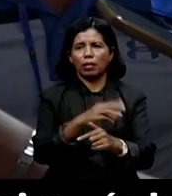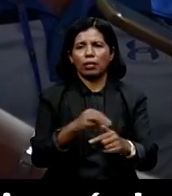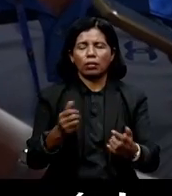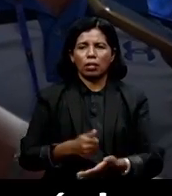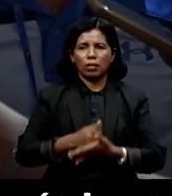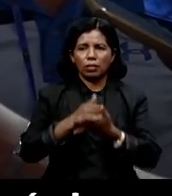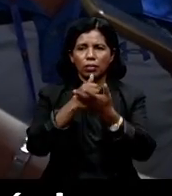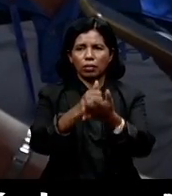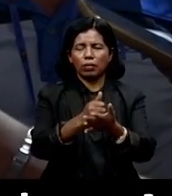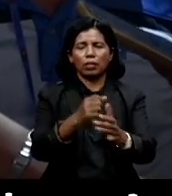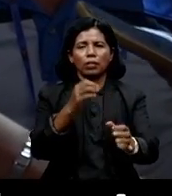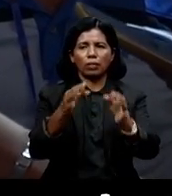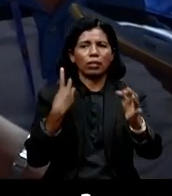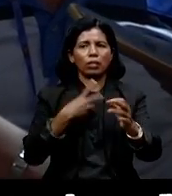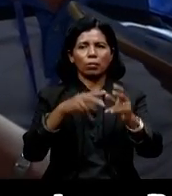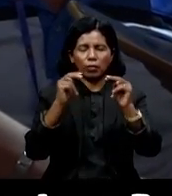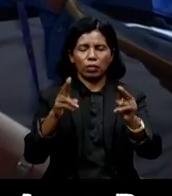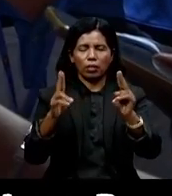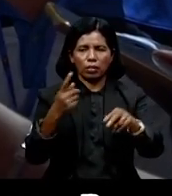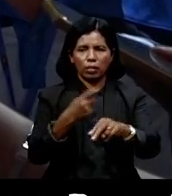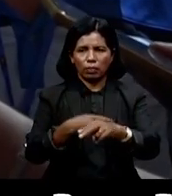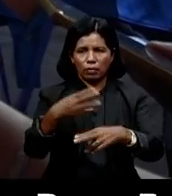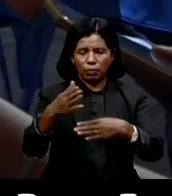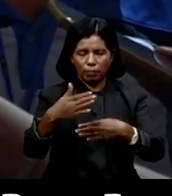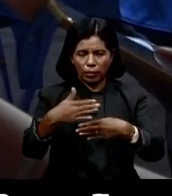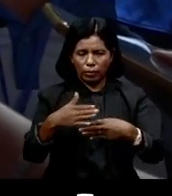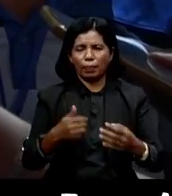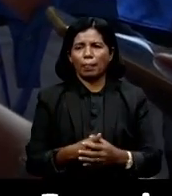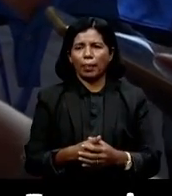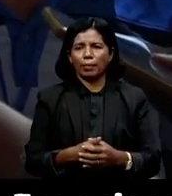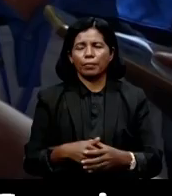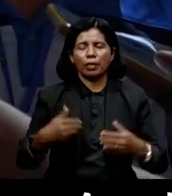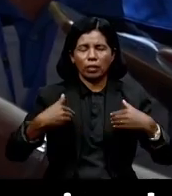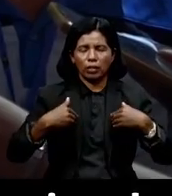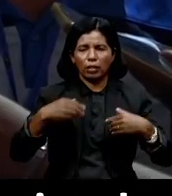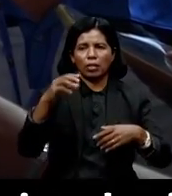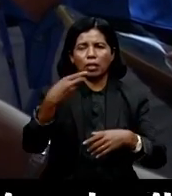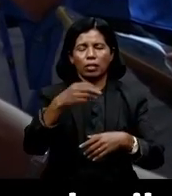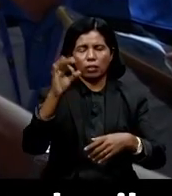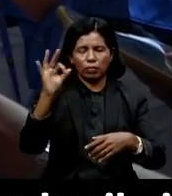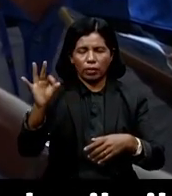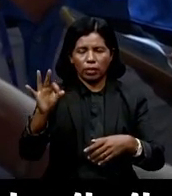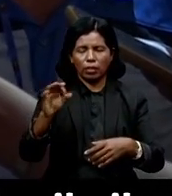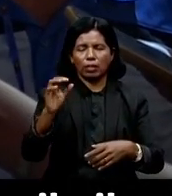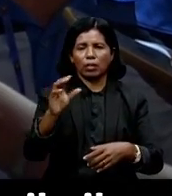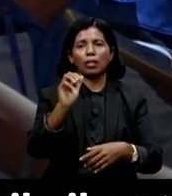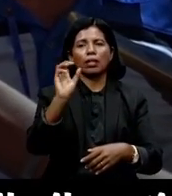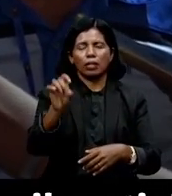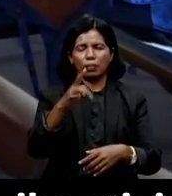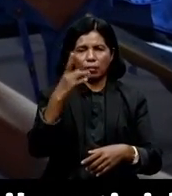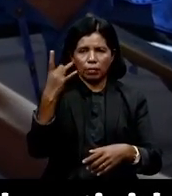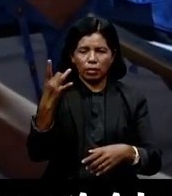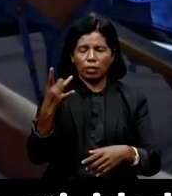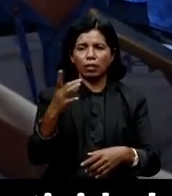de, sem quando ita precisa urgente e tempo para, pode, e a casa de banho me é 18, né, bem a dengue rasic me fornece mais, pois a